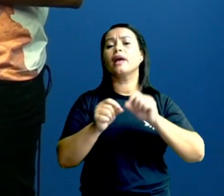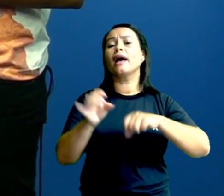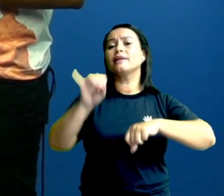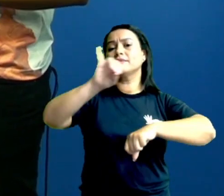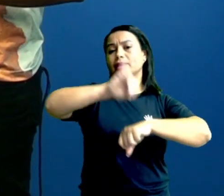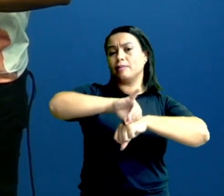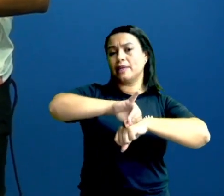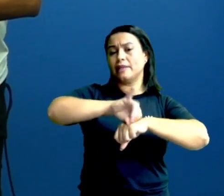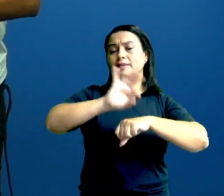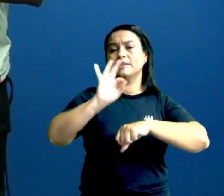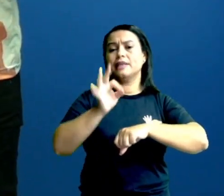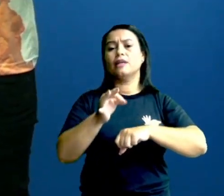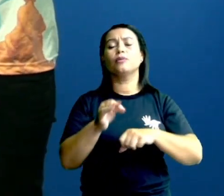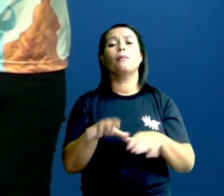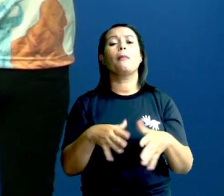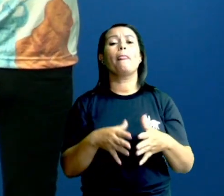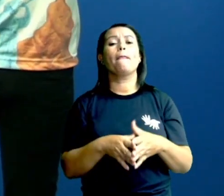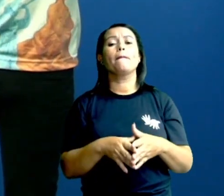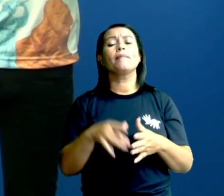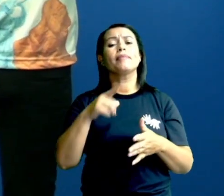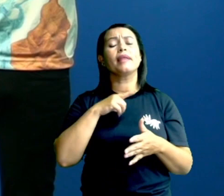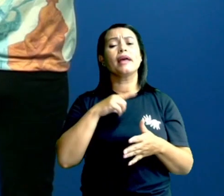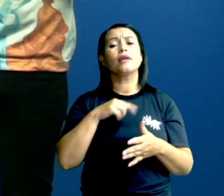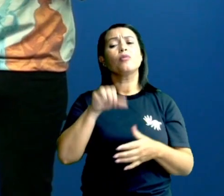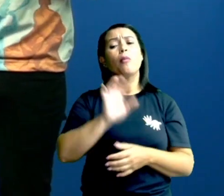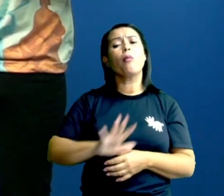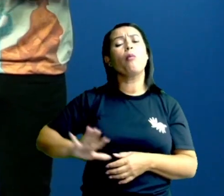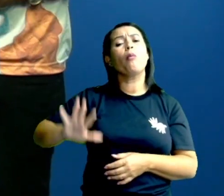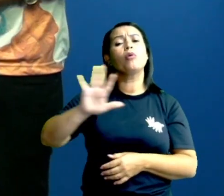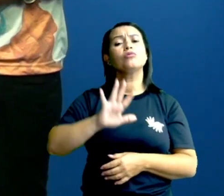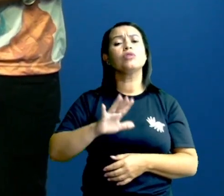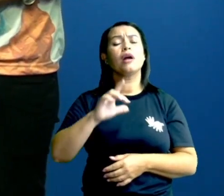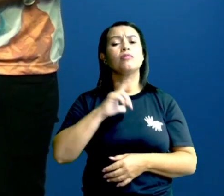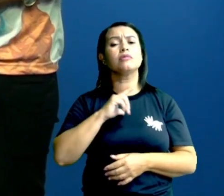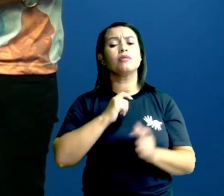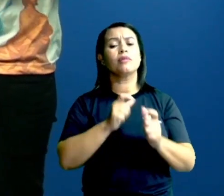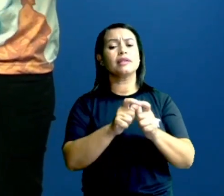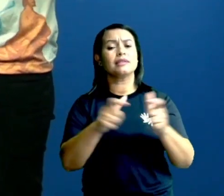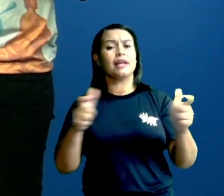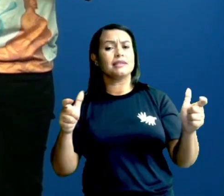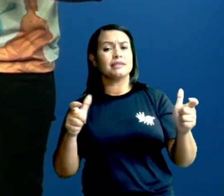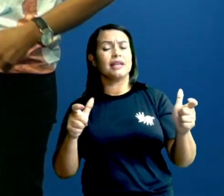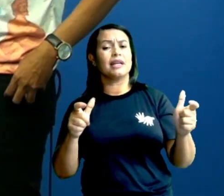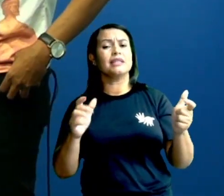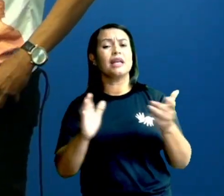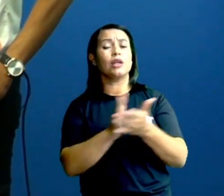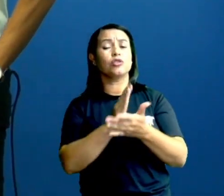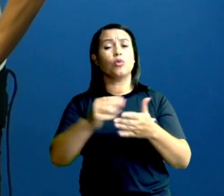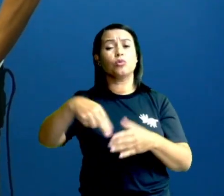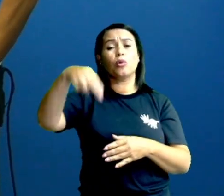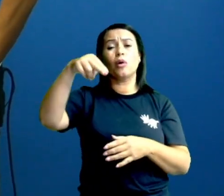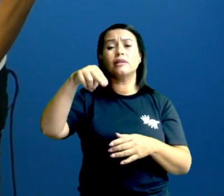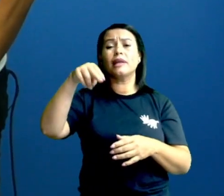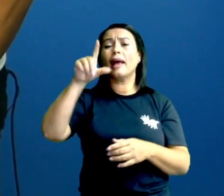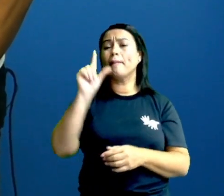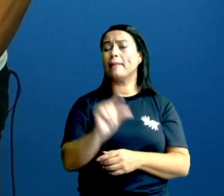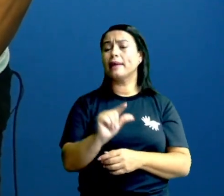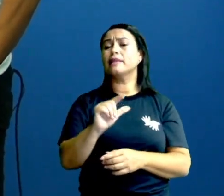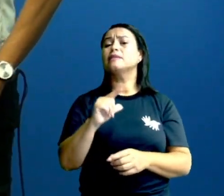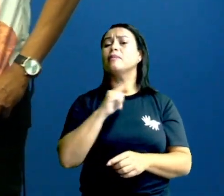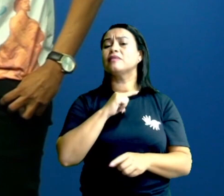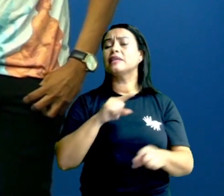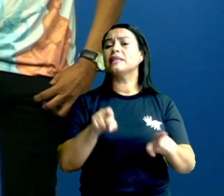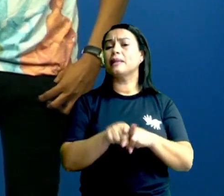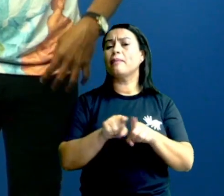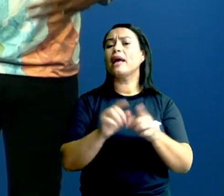em capitais Tá bom então emoji de um modo geral a densidade demográfica da Região Norte é baixa Porém você vai encontrar